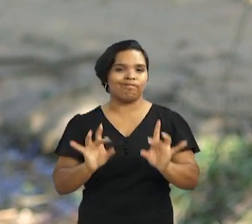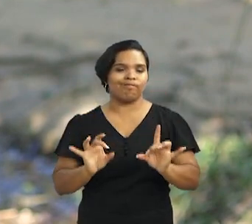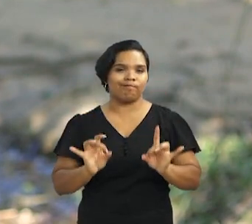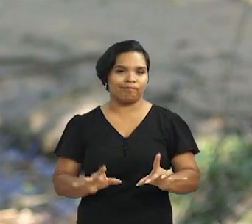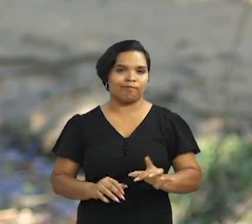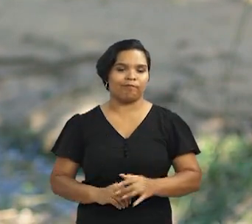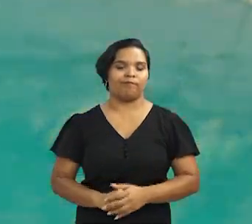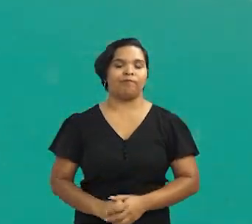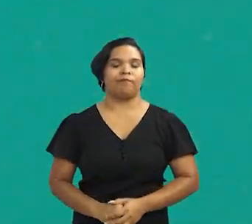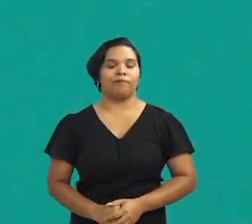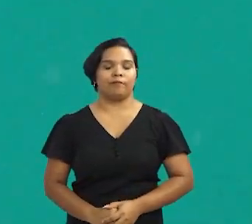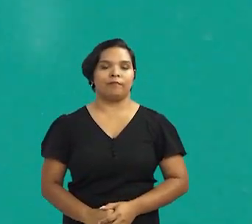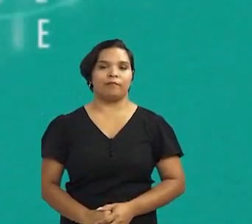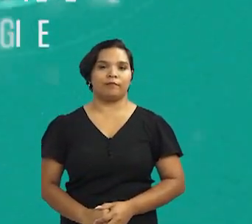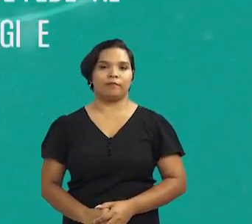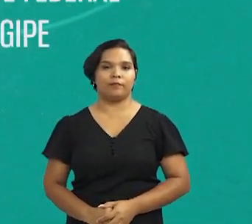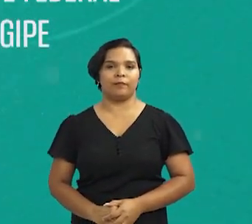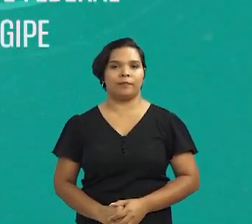da enxaqueca.